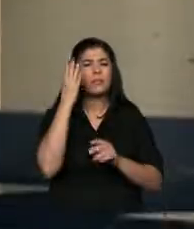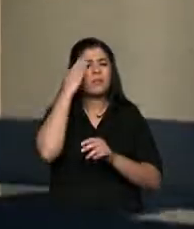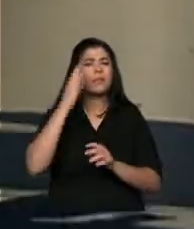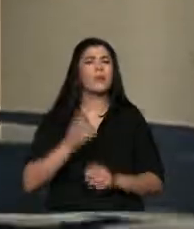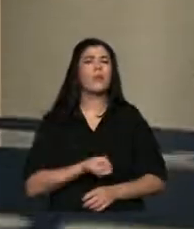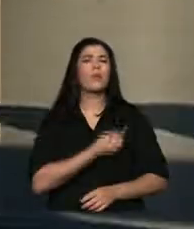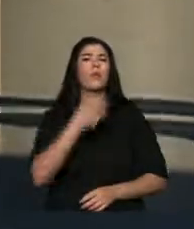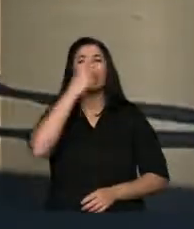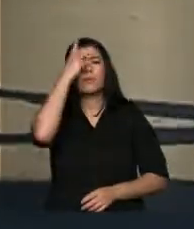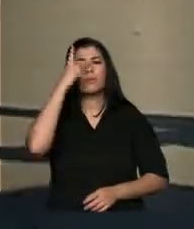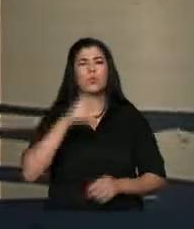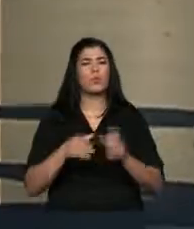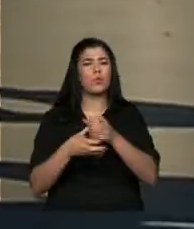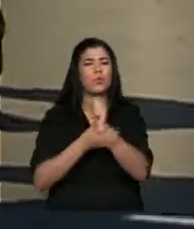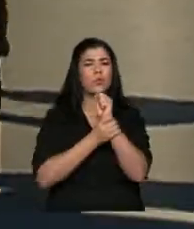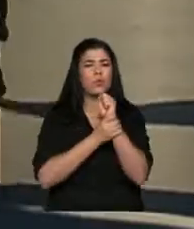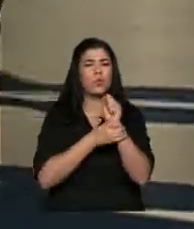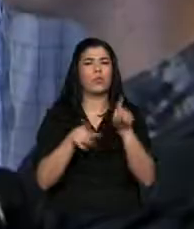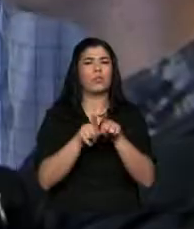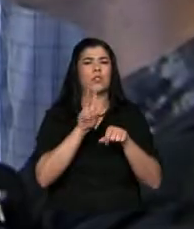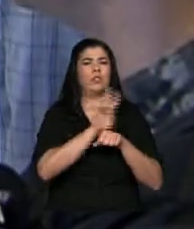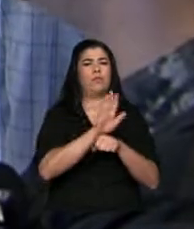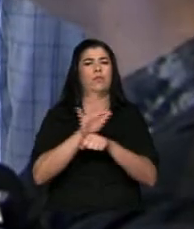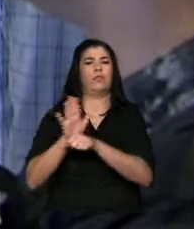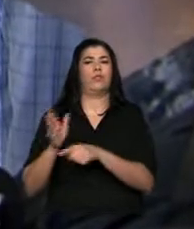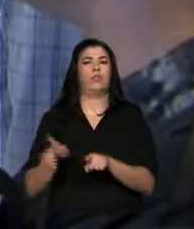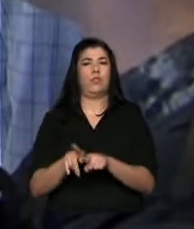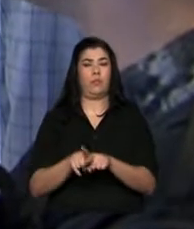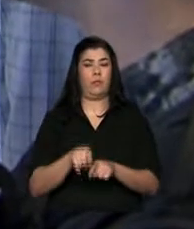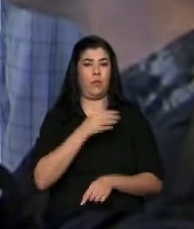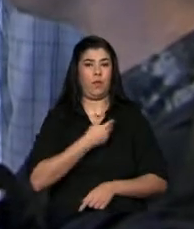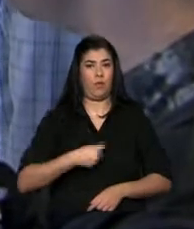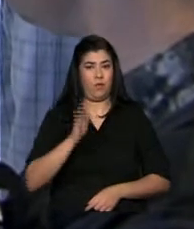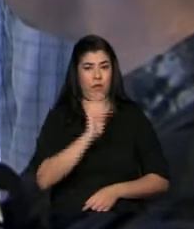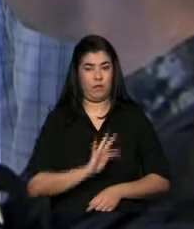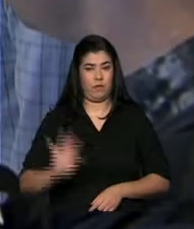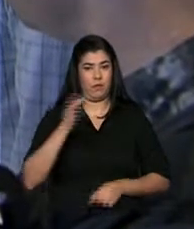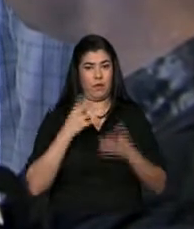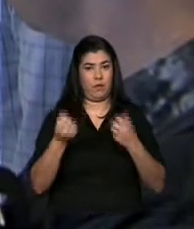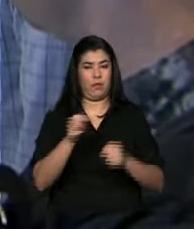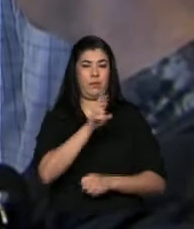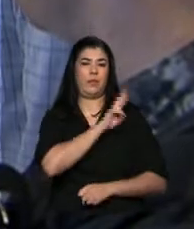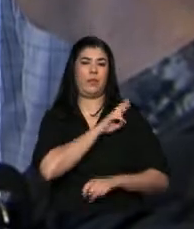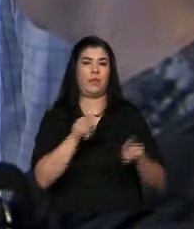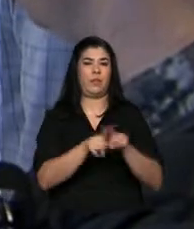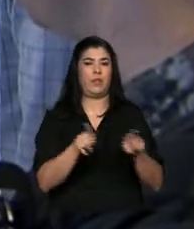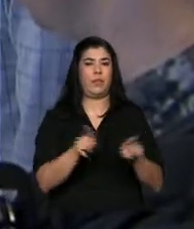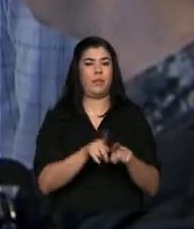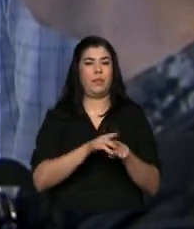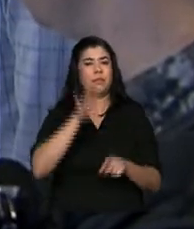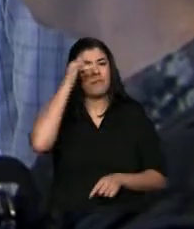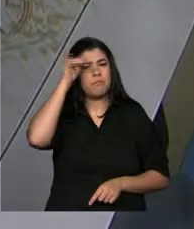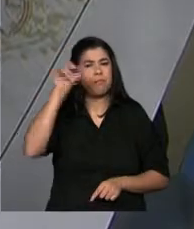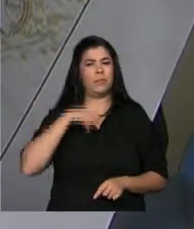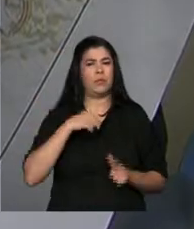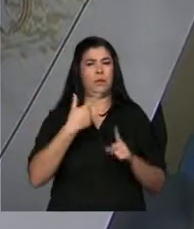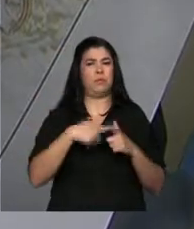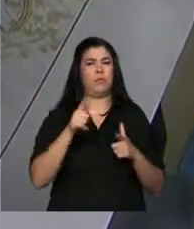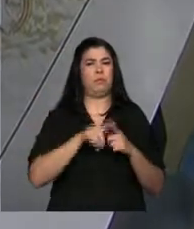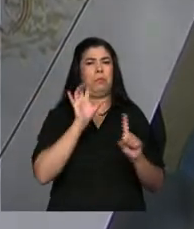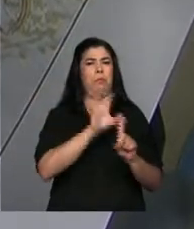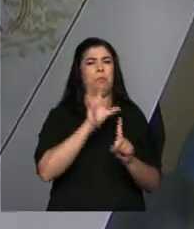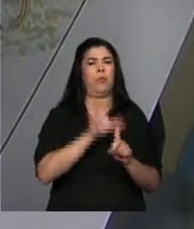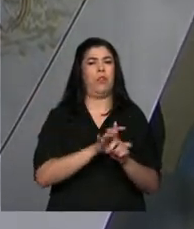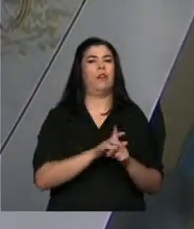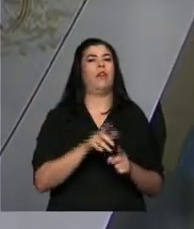segurança interna dos principais locais dos jogos. O governo federal assumiu essa responsabilidade para não causar impacto no efetivo